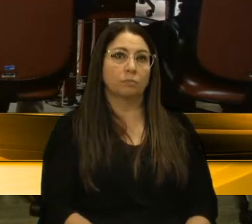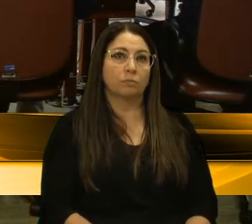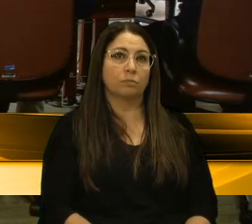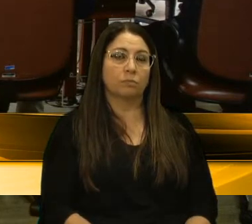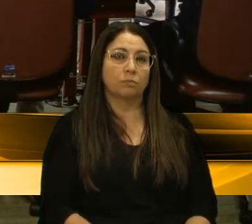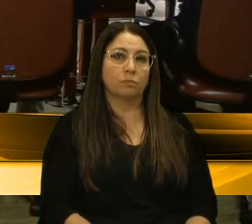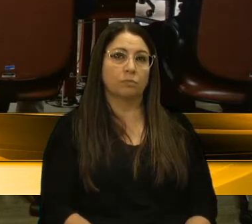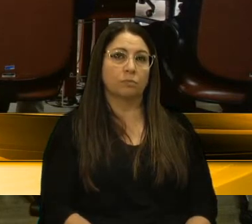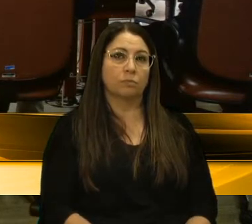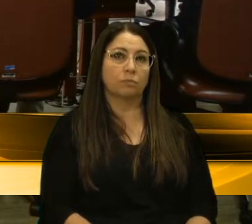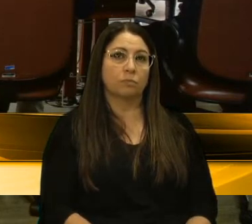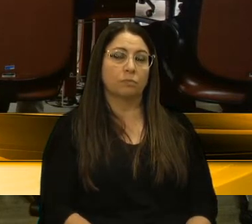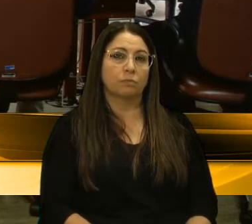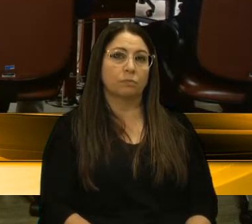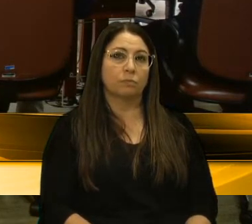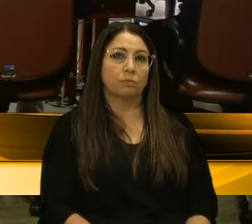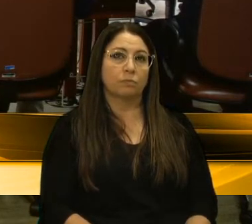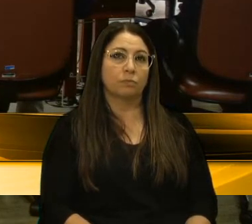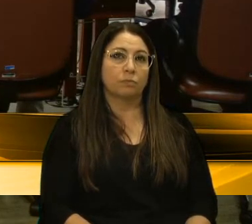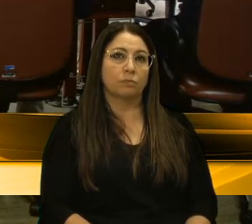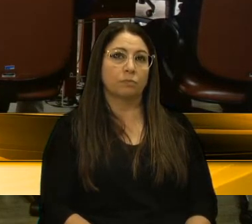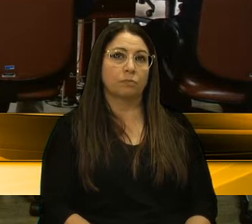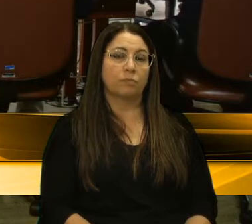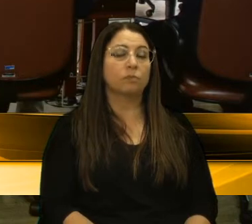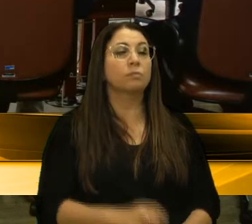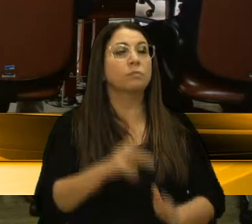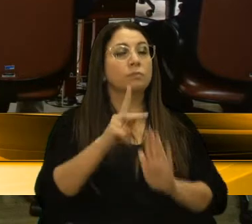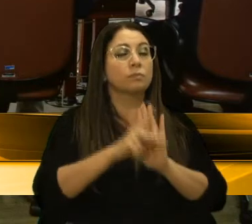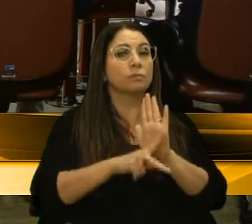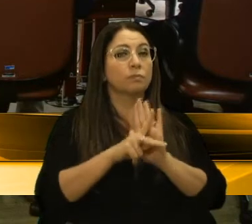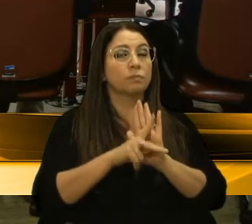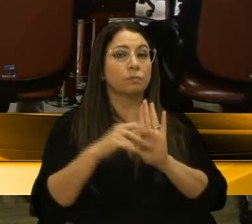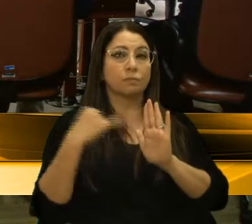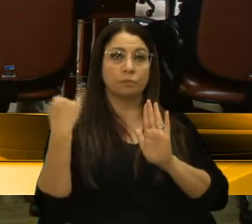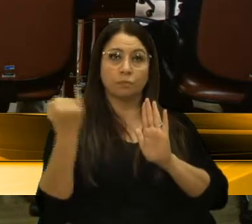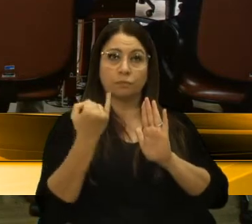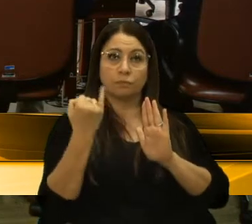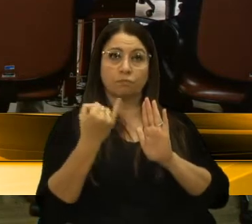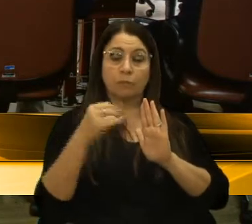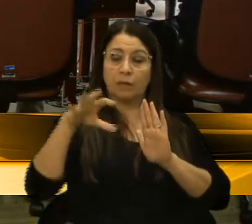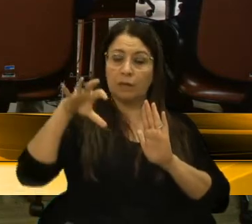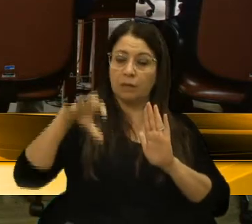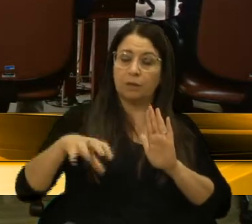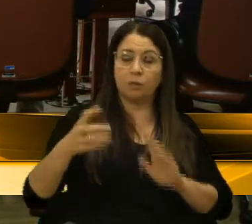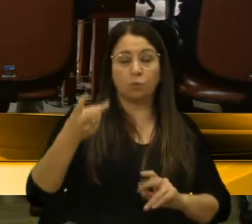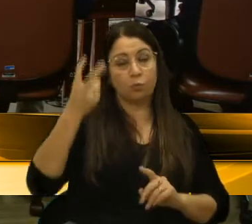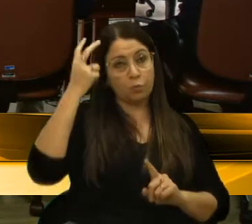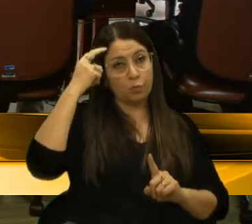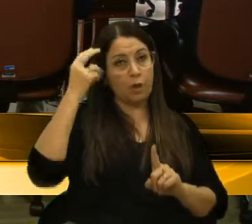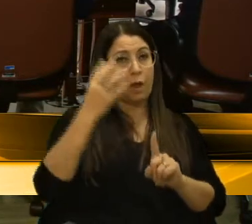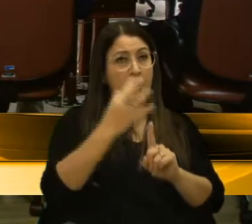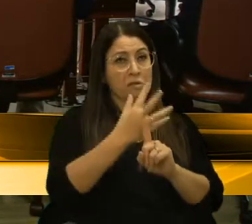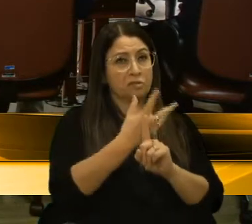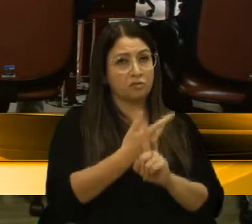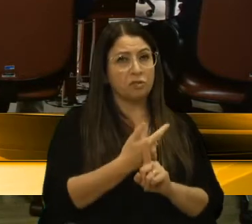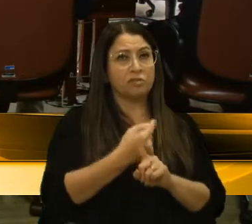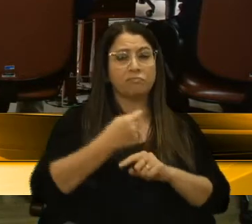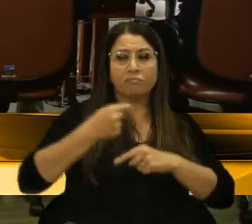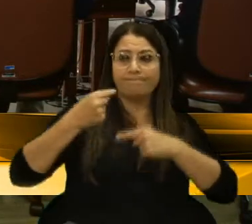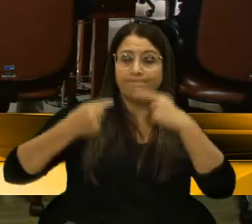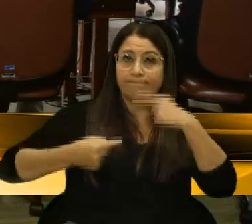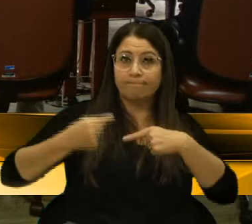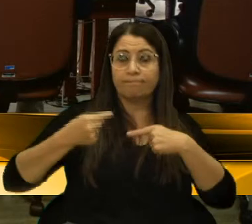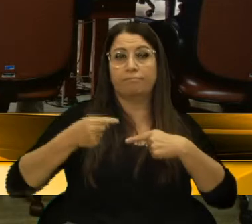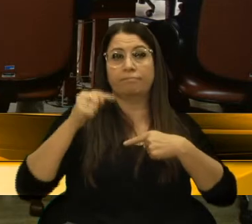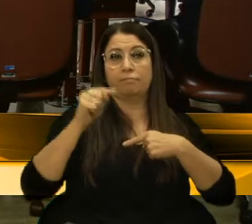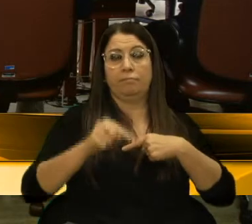um projeto extremamente importante na área cultural, na área artística, que vem à discussão